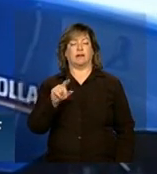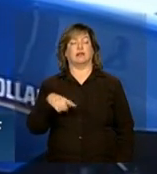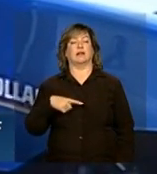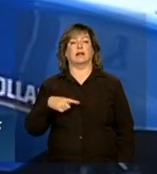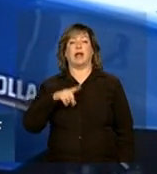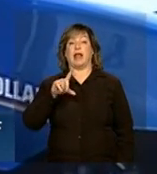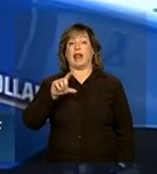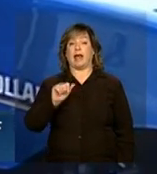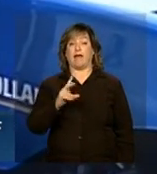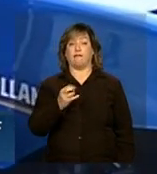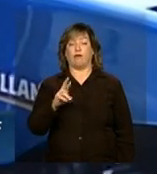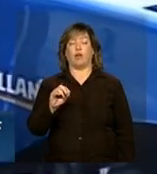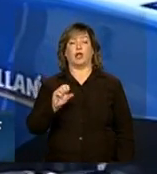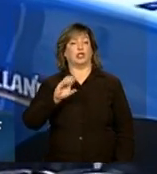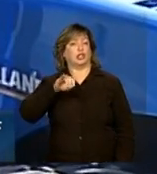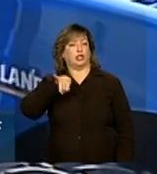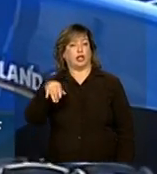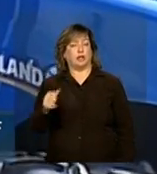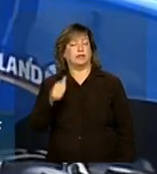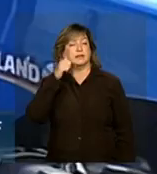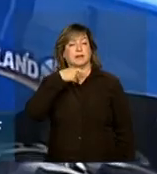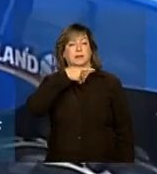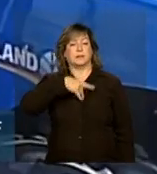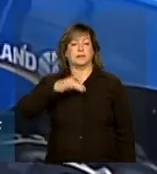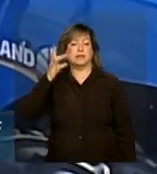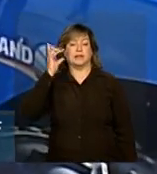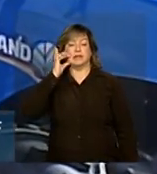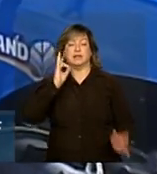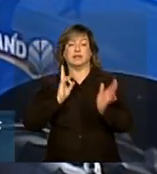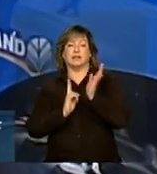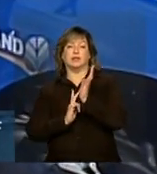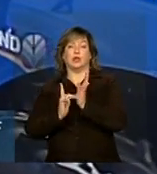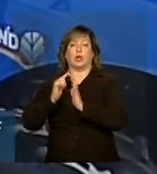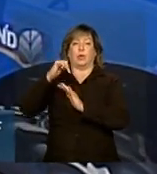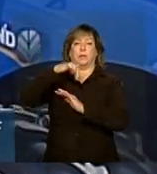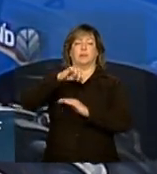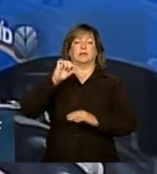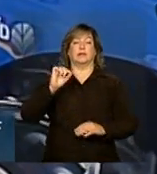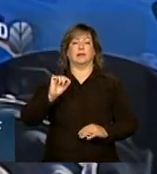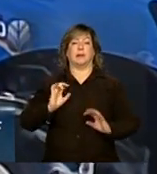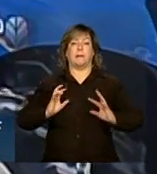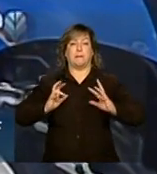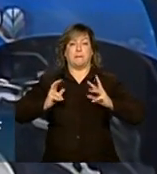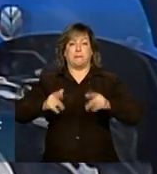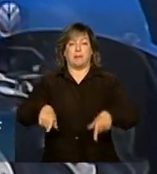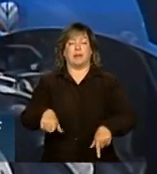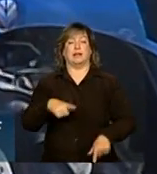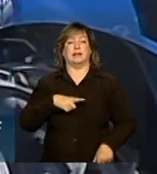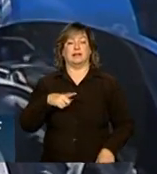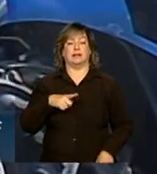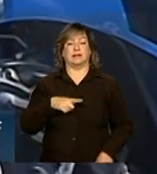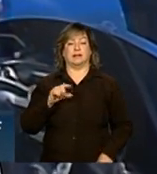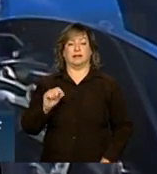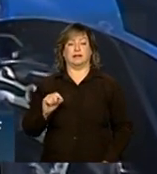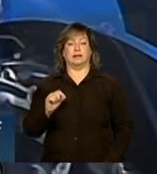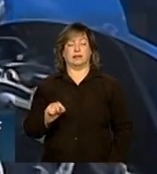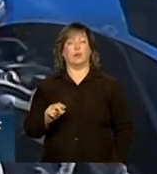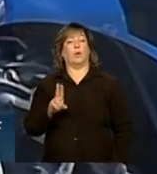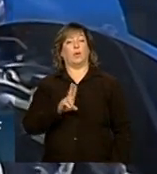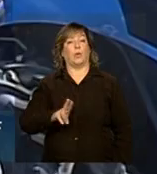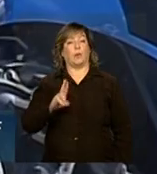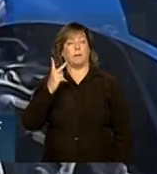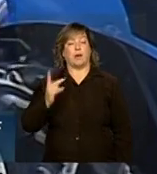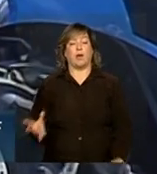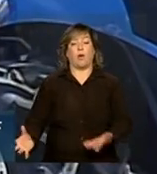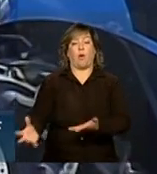soja a presidenta Dilma Rousseff então Subiu aí numa máquina que é utilizada para